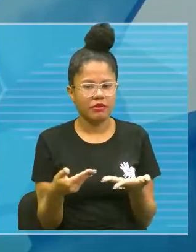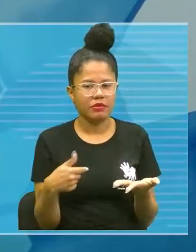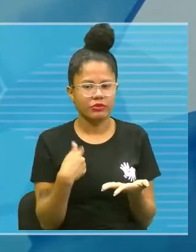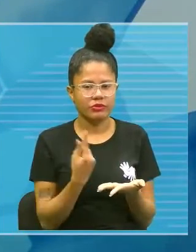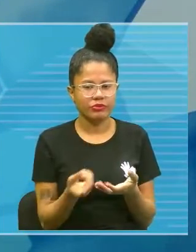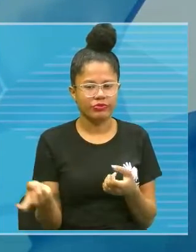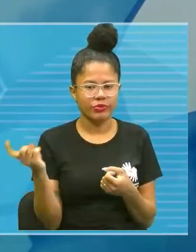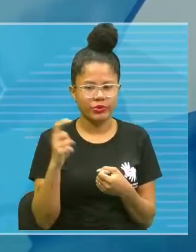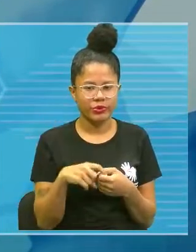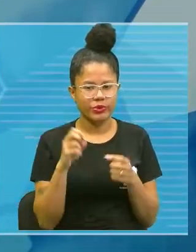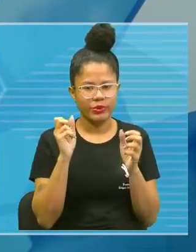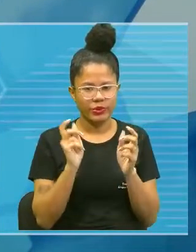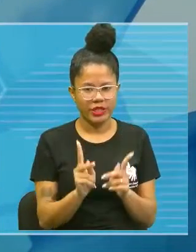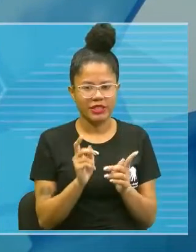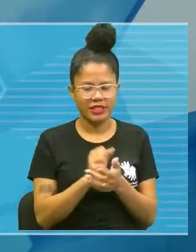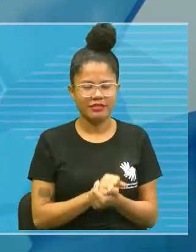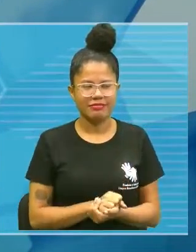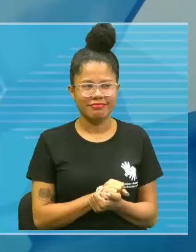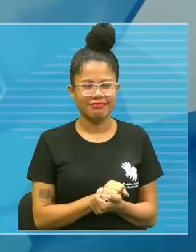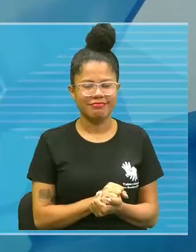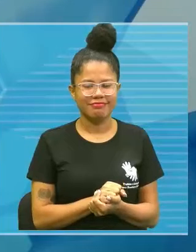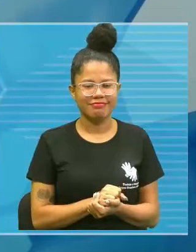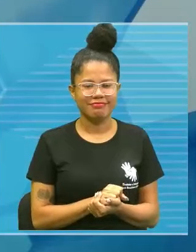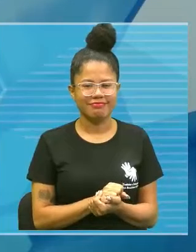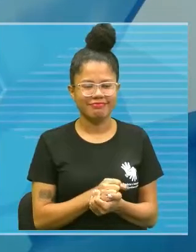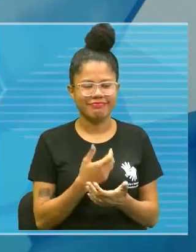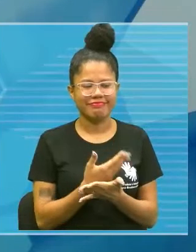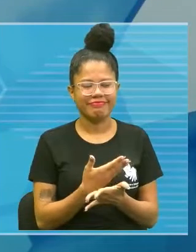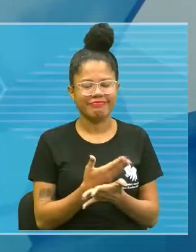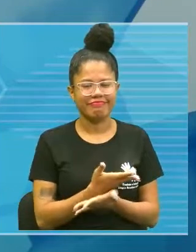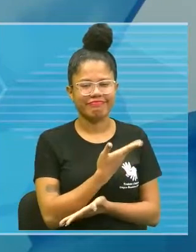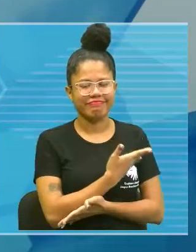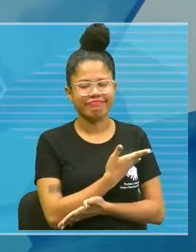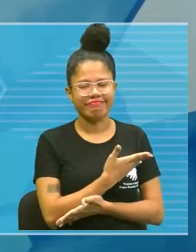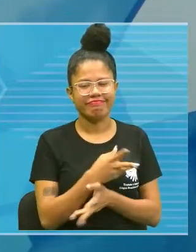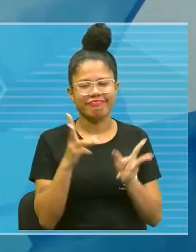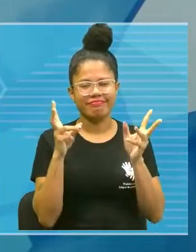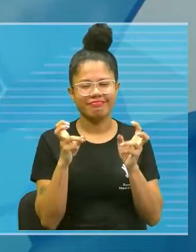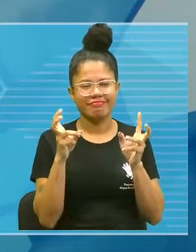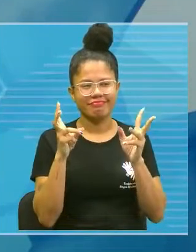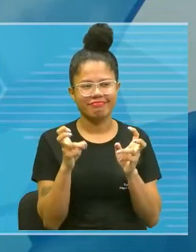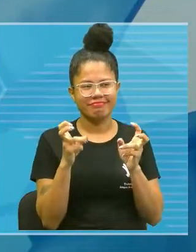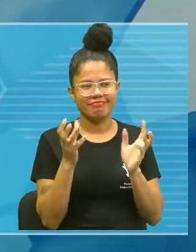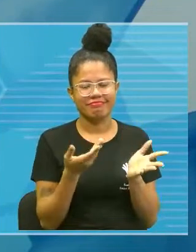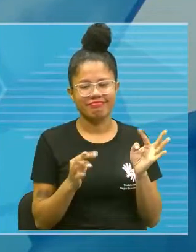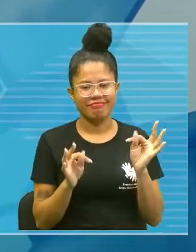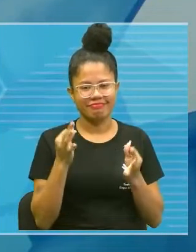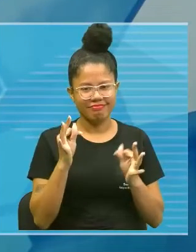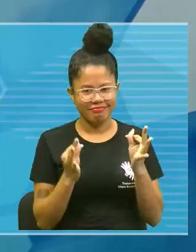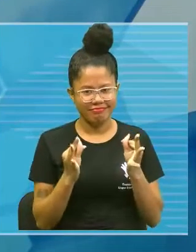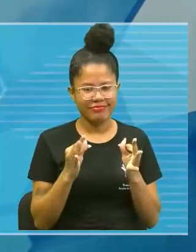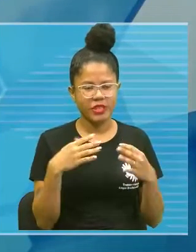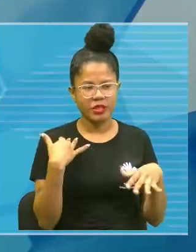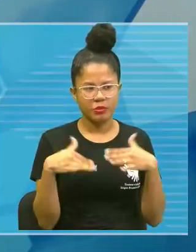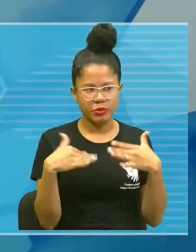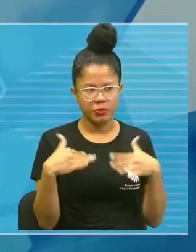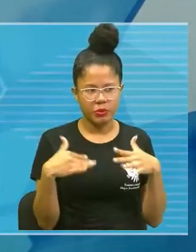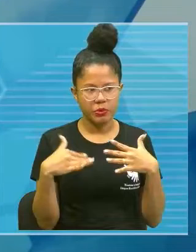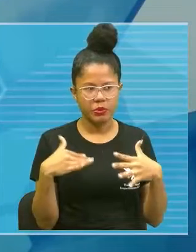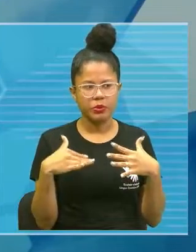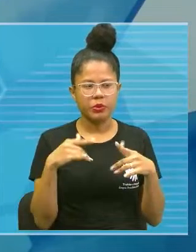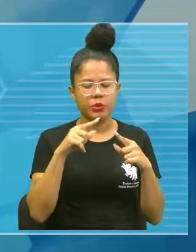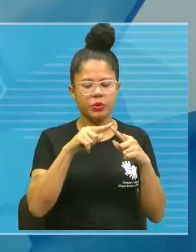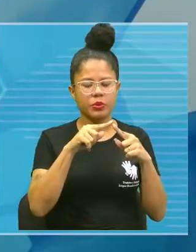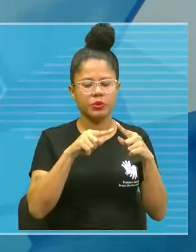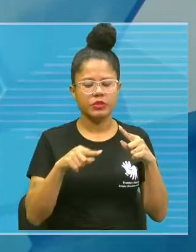mais uma vez na batalha para a gente entender essa parte de termodinâmica, entender essa parte de movimentos cíclicos, de